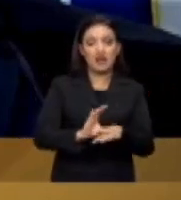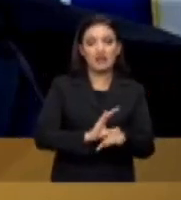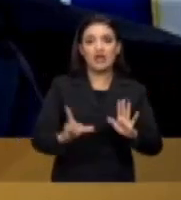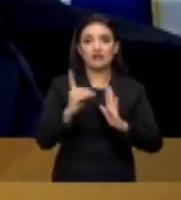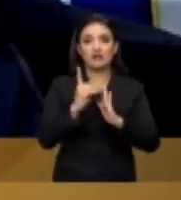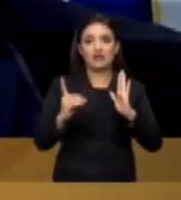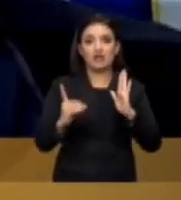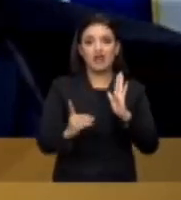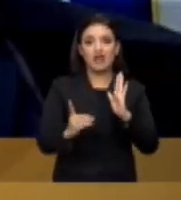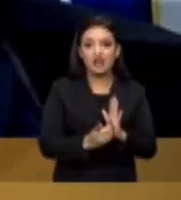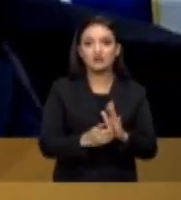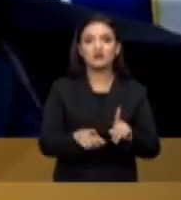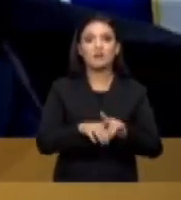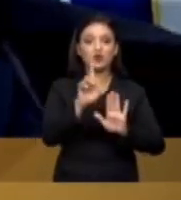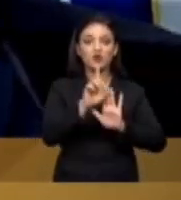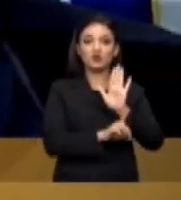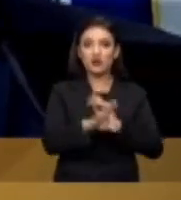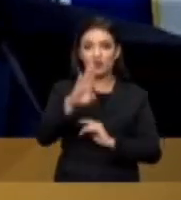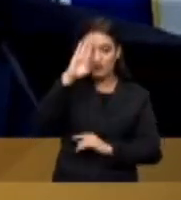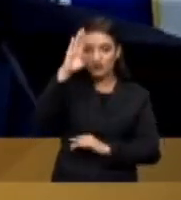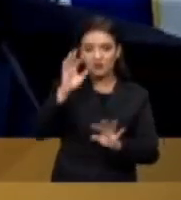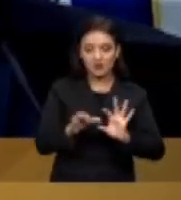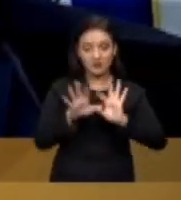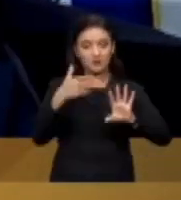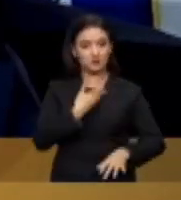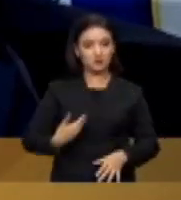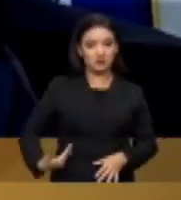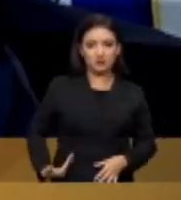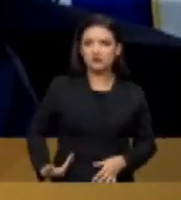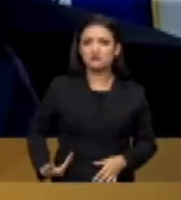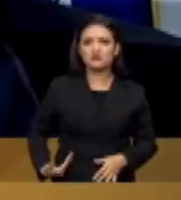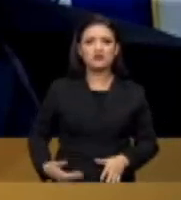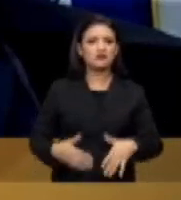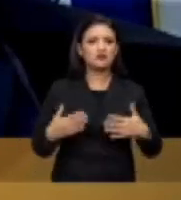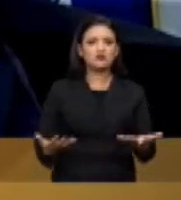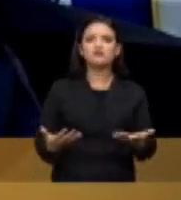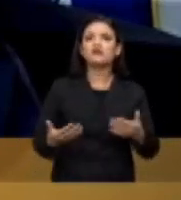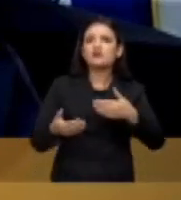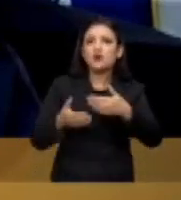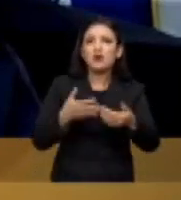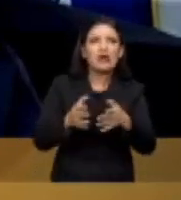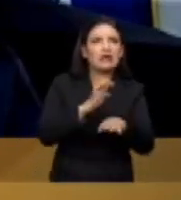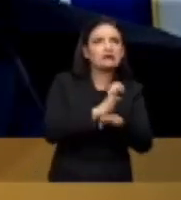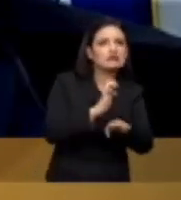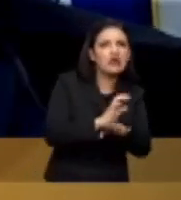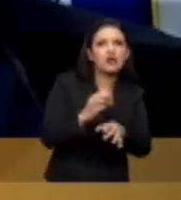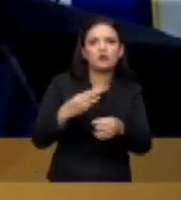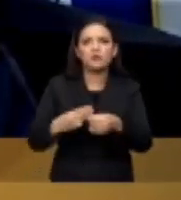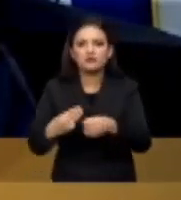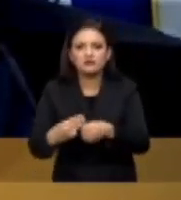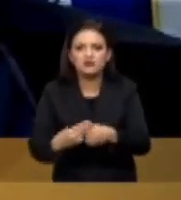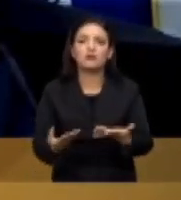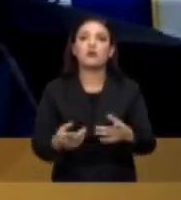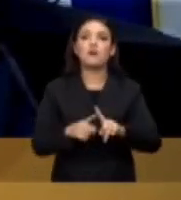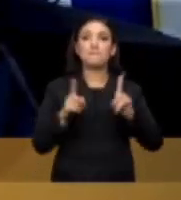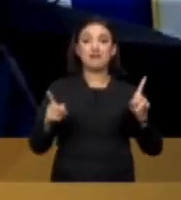o direito fundamental da liberdade de culto, independentemente da esfera federativa de origem, que veiculem a